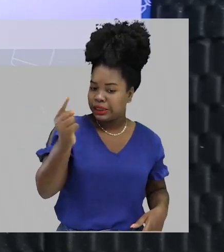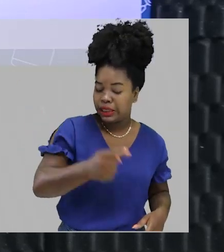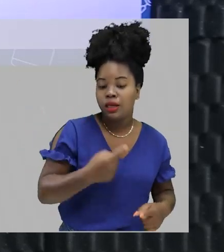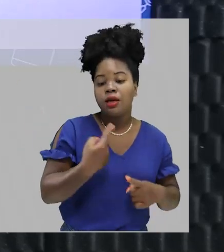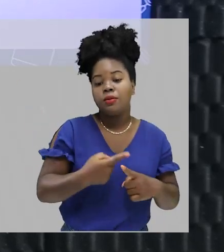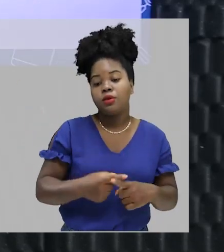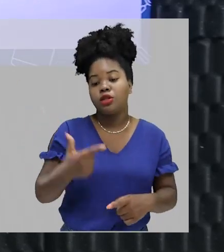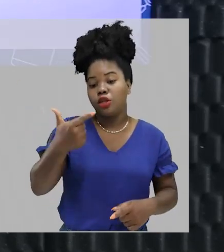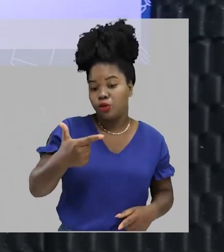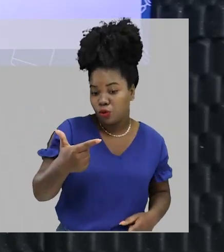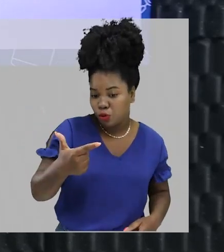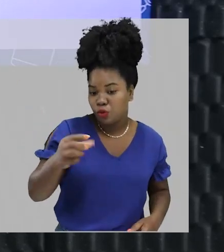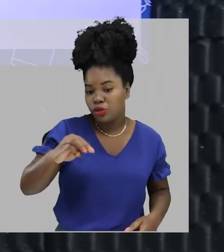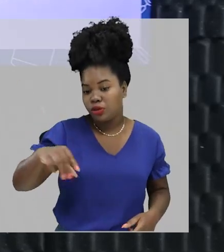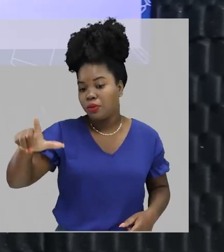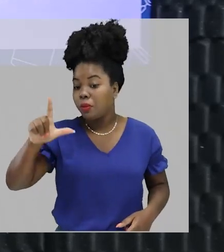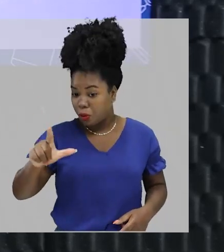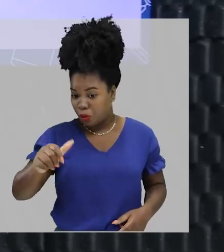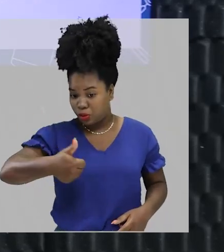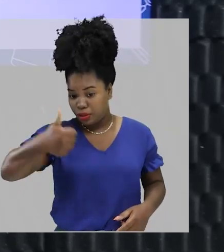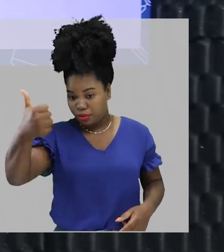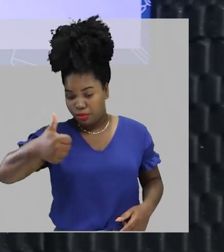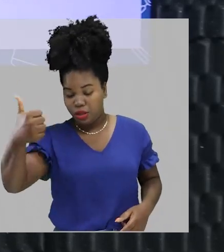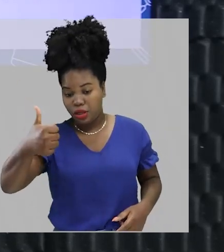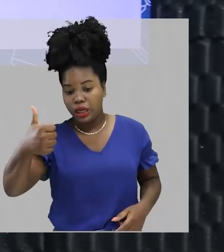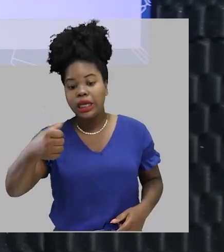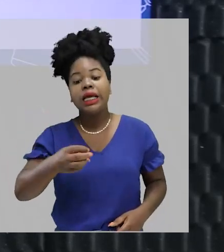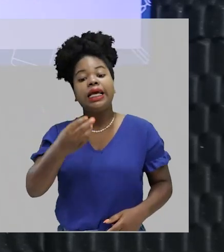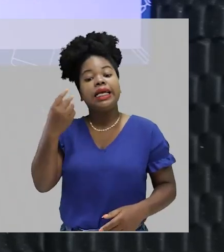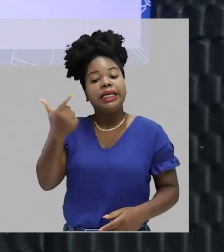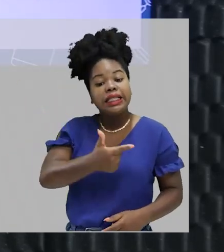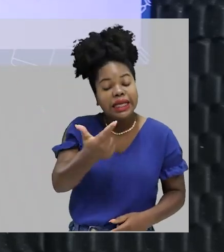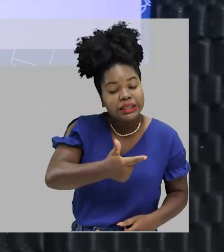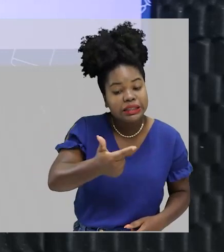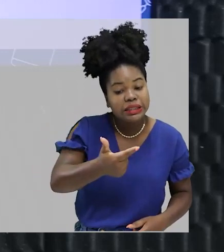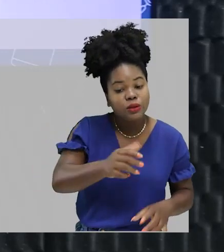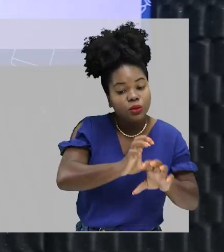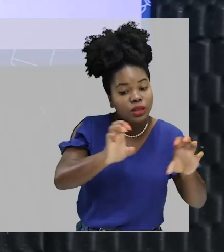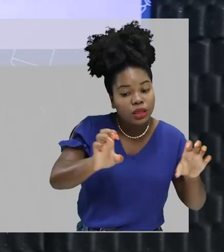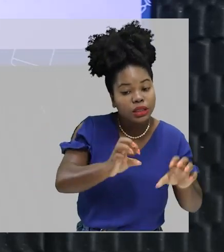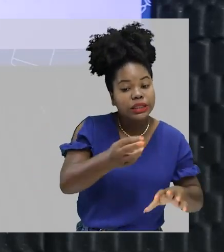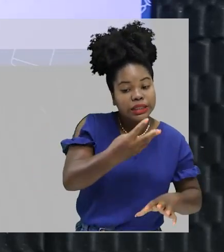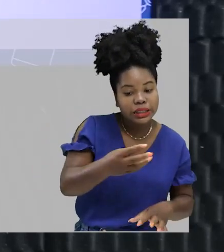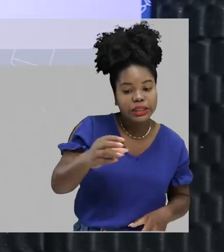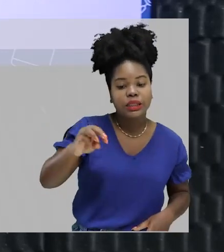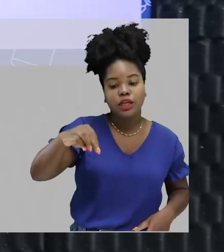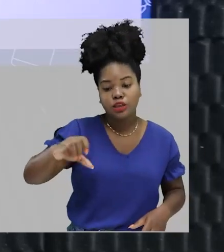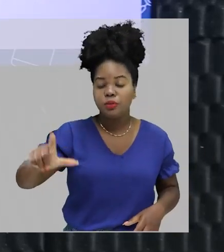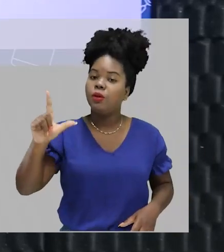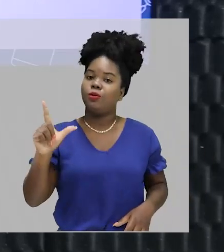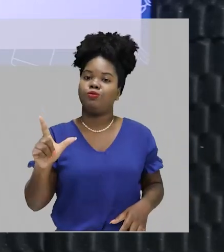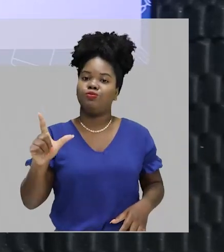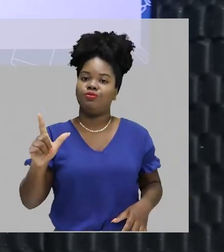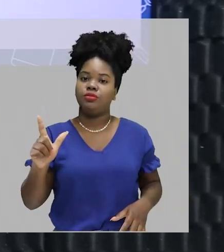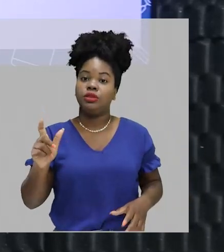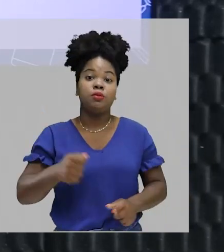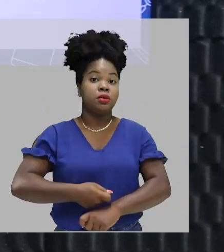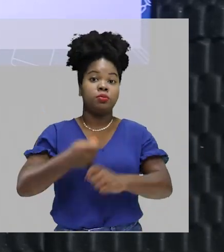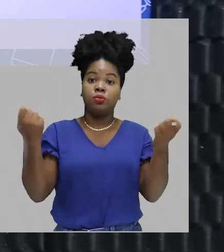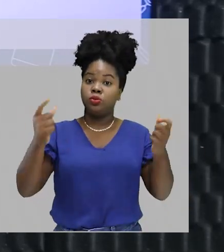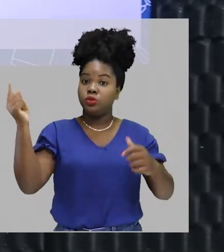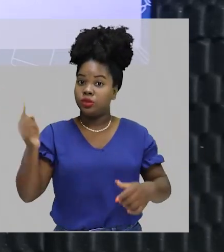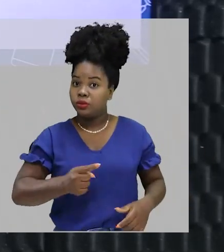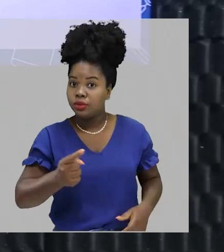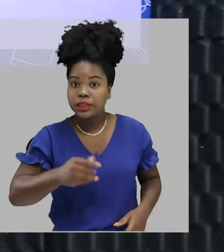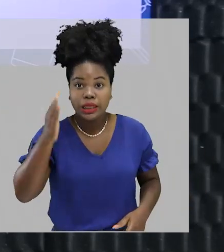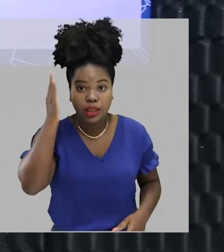tenho 2 mols na primeira equação e na segunda equação eu tenho 3 mols. Ok, turma?